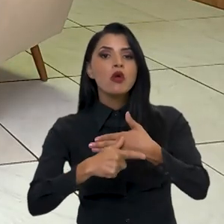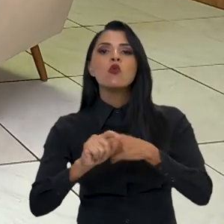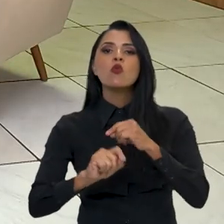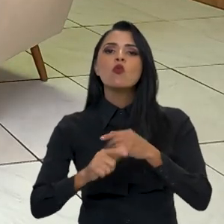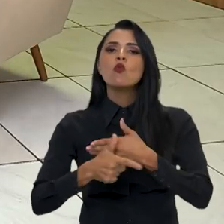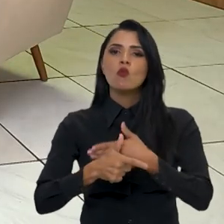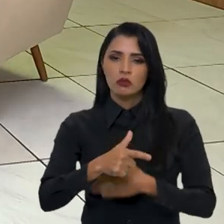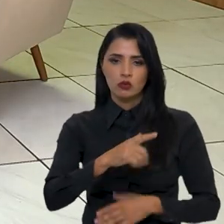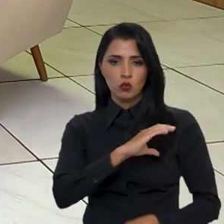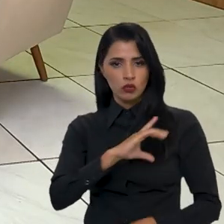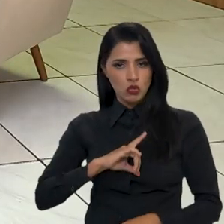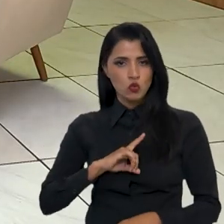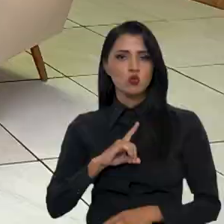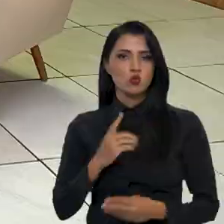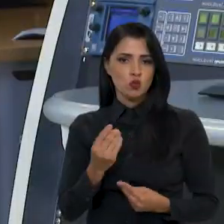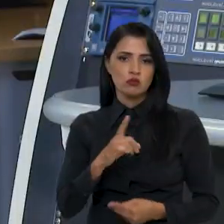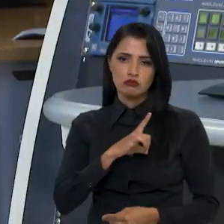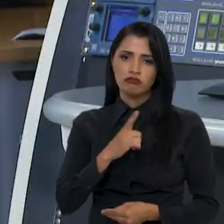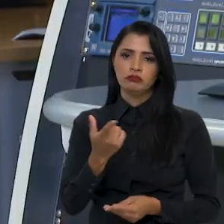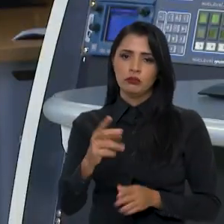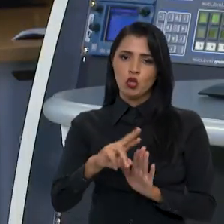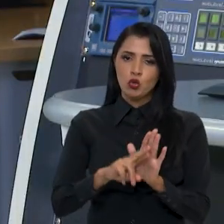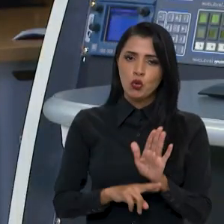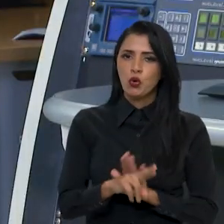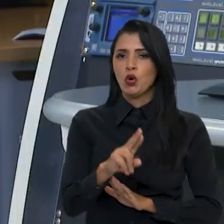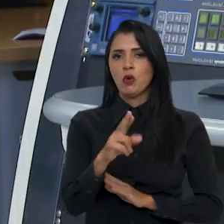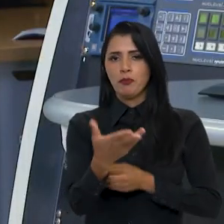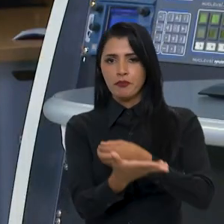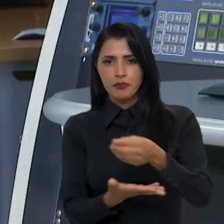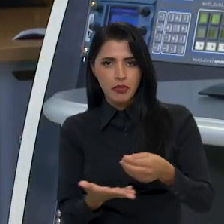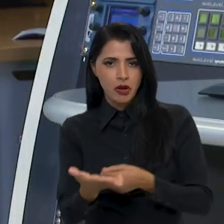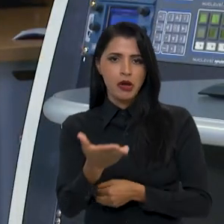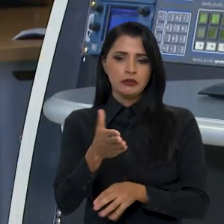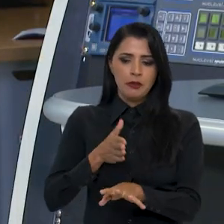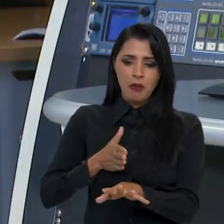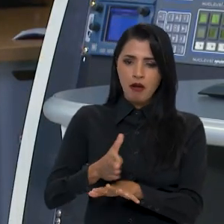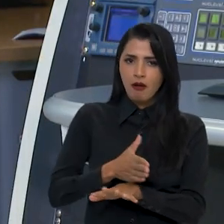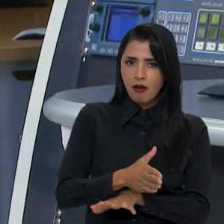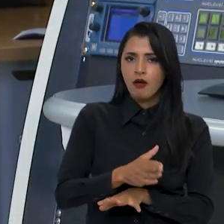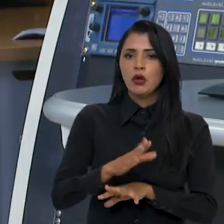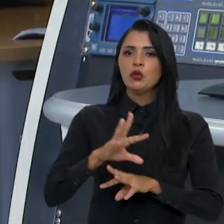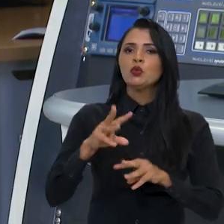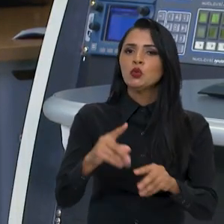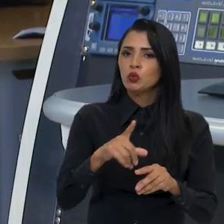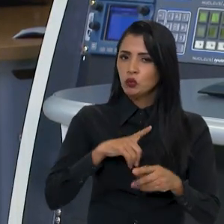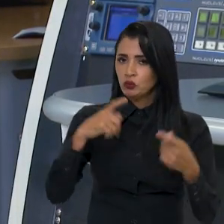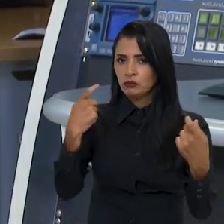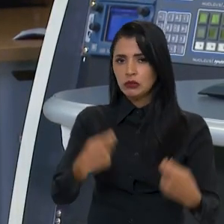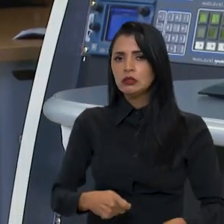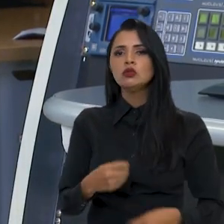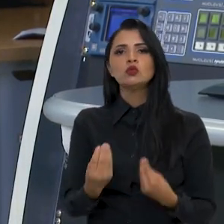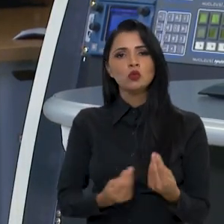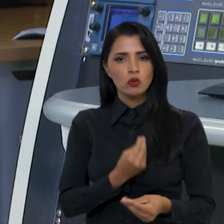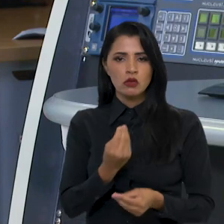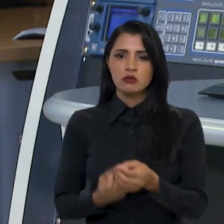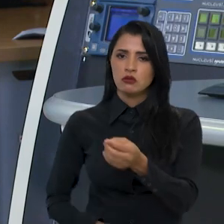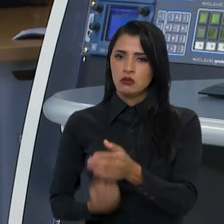coordenador desse processo, né? E as normas, os princípios, as diretrizes devem